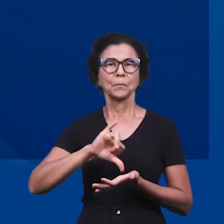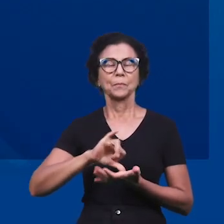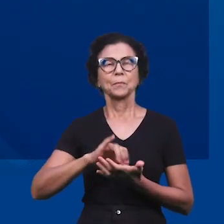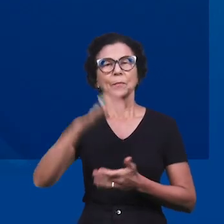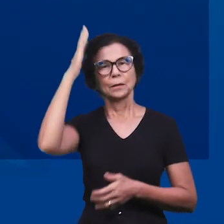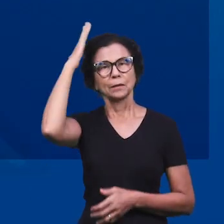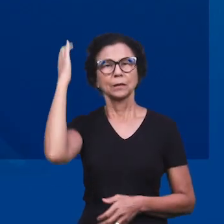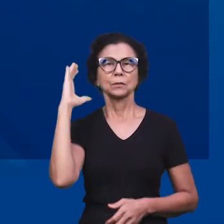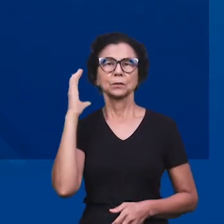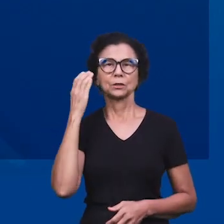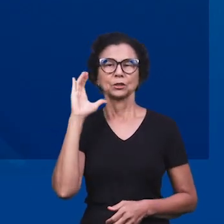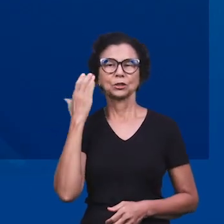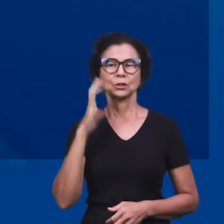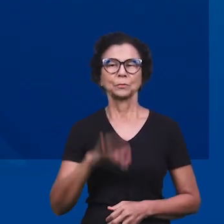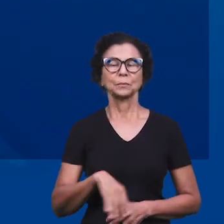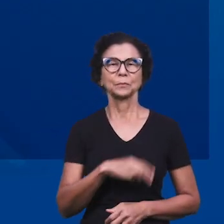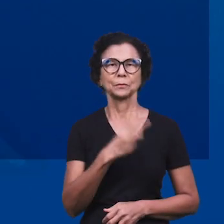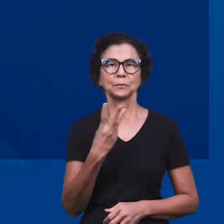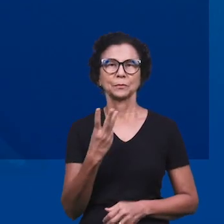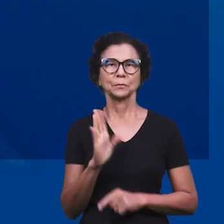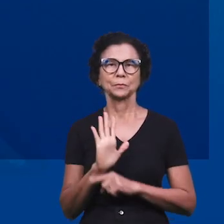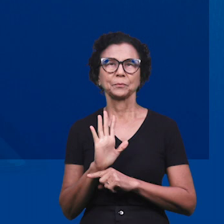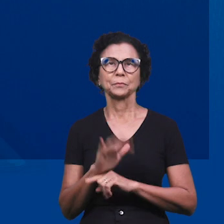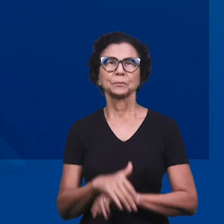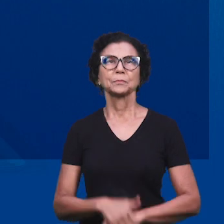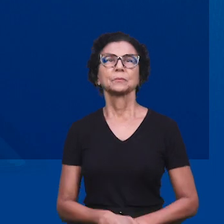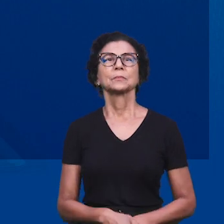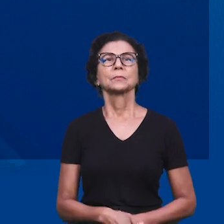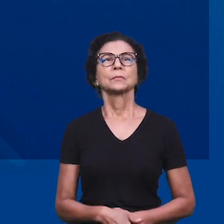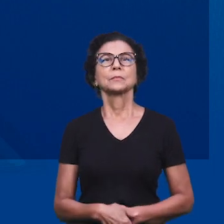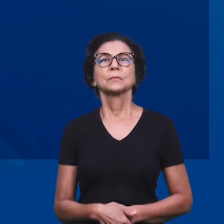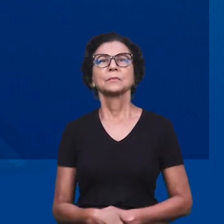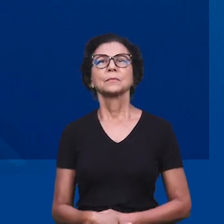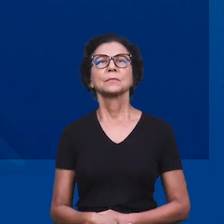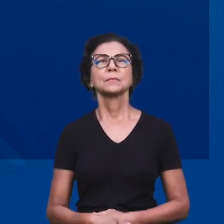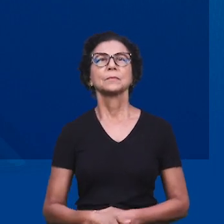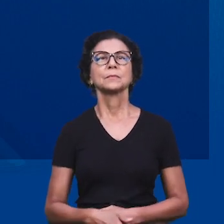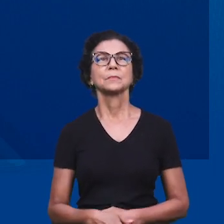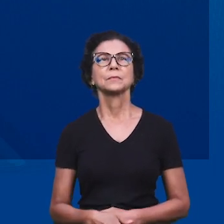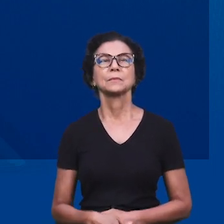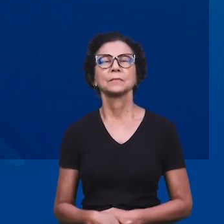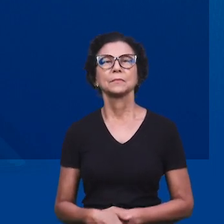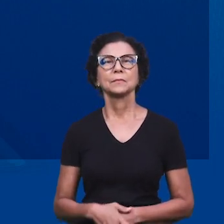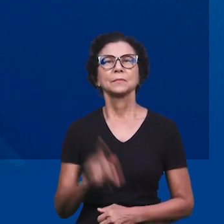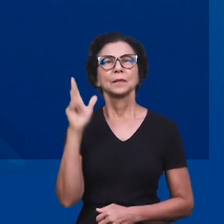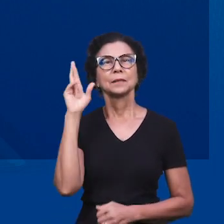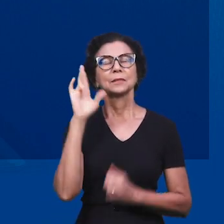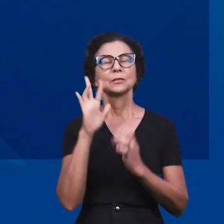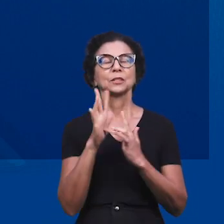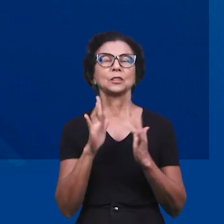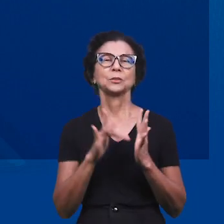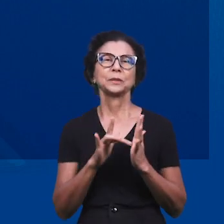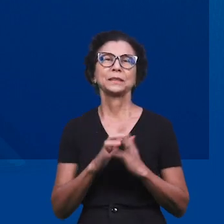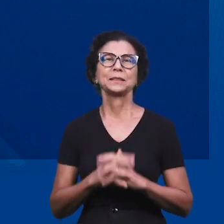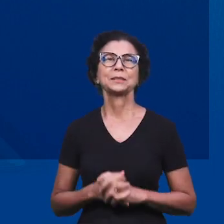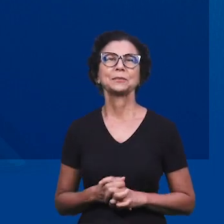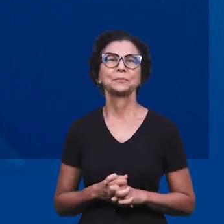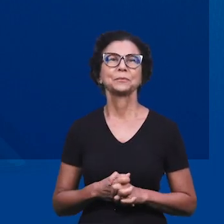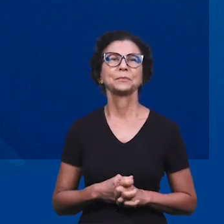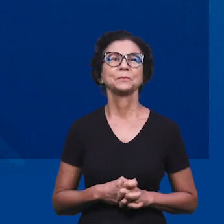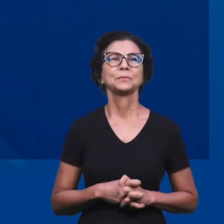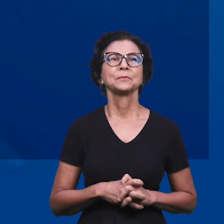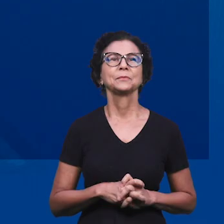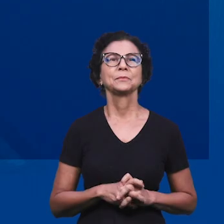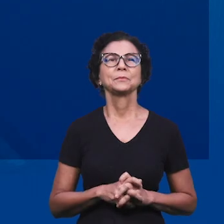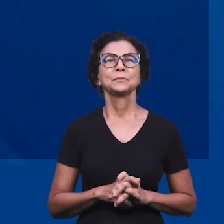La paz del Señor Jesús. Hannah, leyendo Apocalipsis capítulo 3, versículo 5,